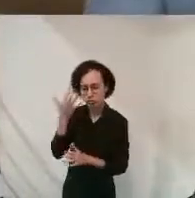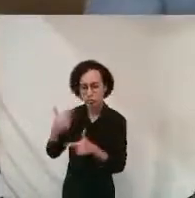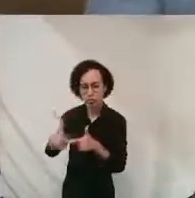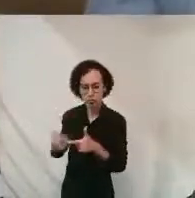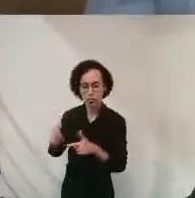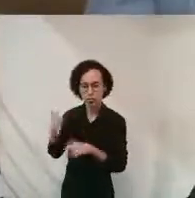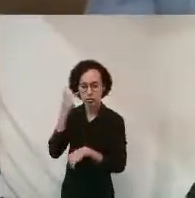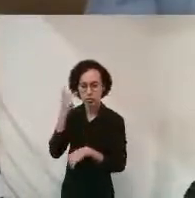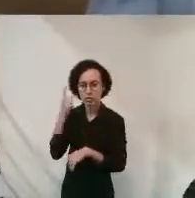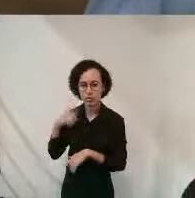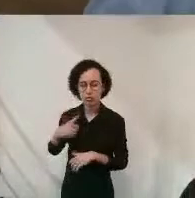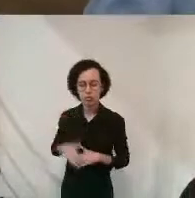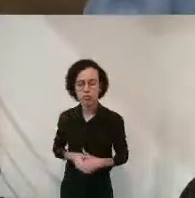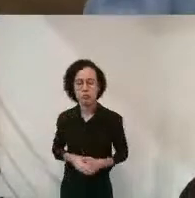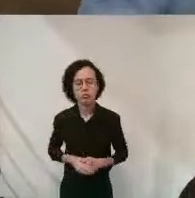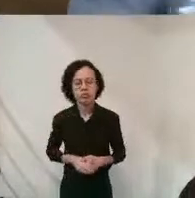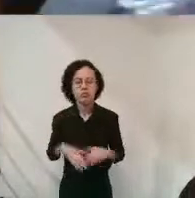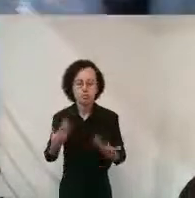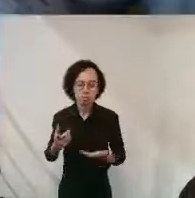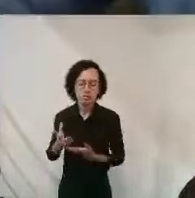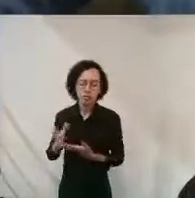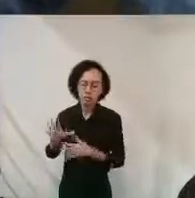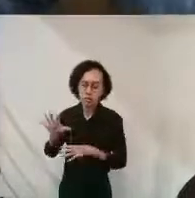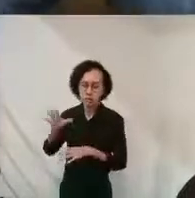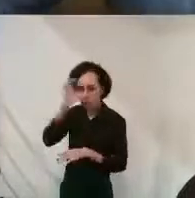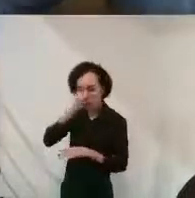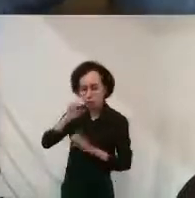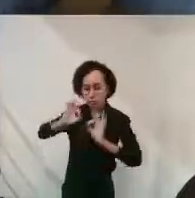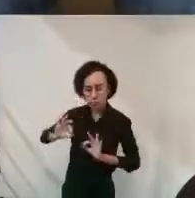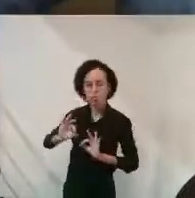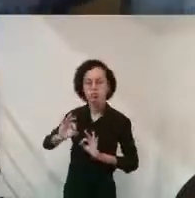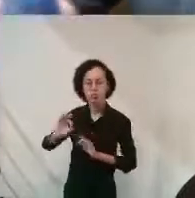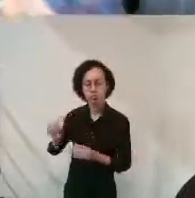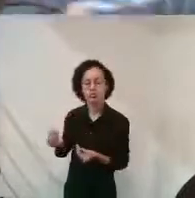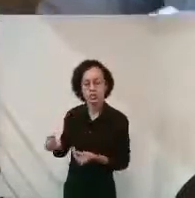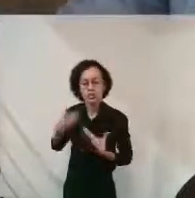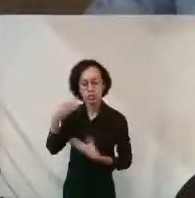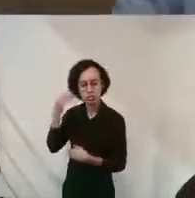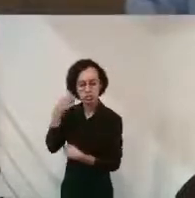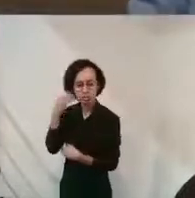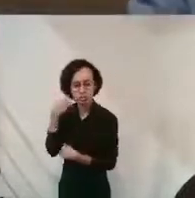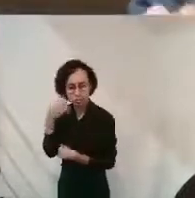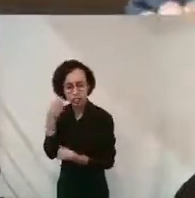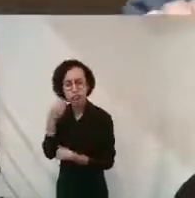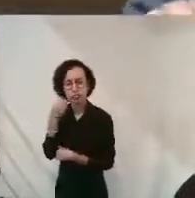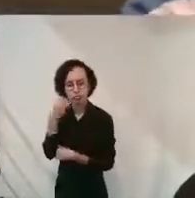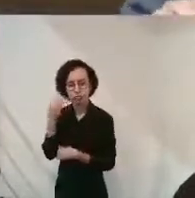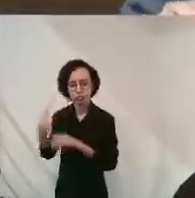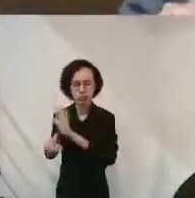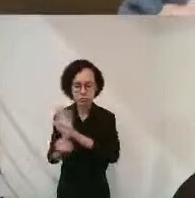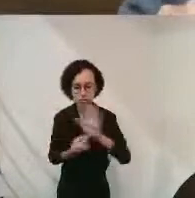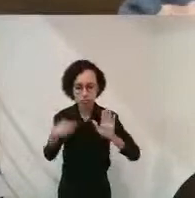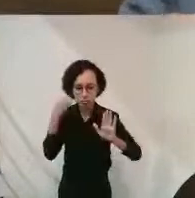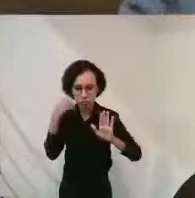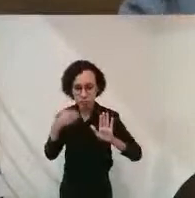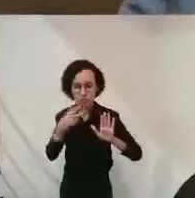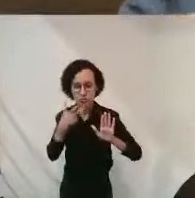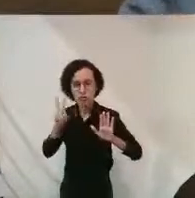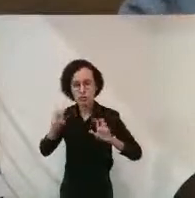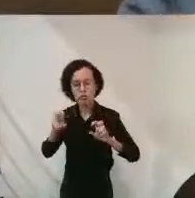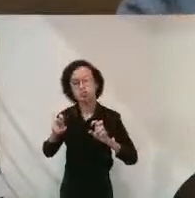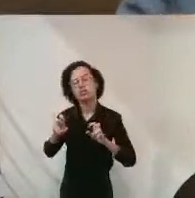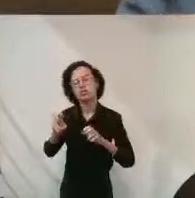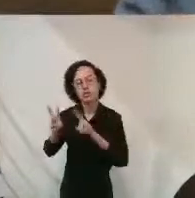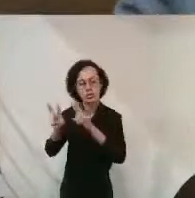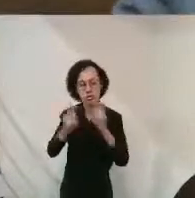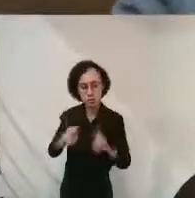para gerir. Então, realmente, a gente aprendeu muito com a doutora Alexandra, ela traz essa experiência também e vai falar sobre esse tema que